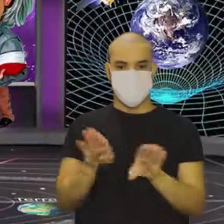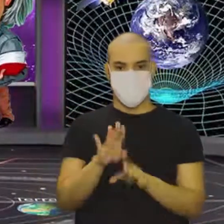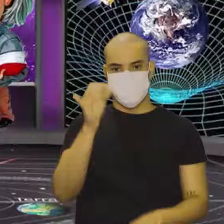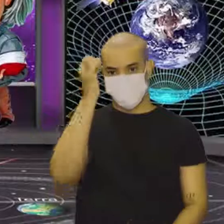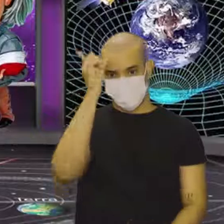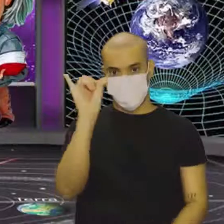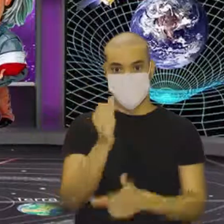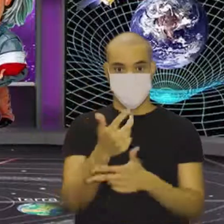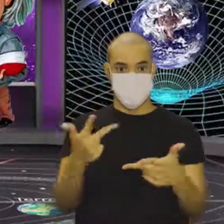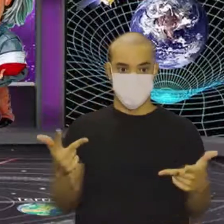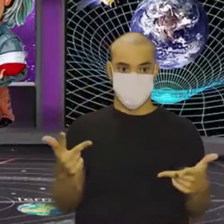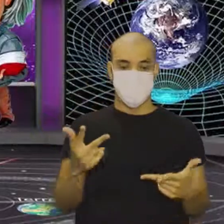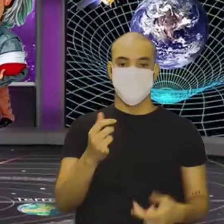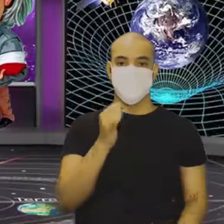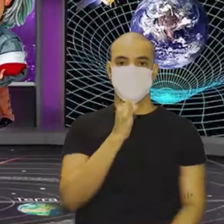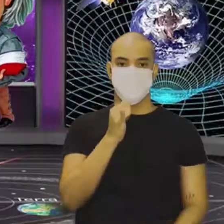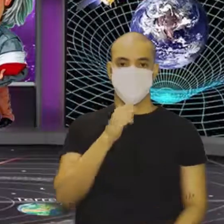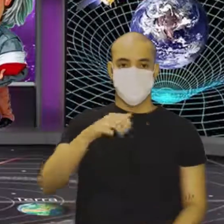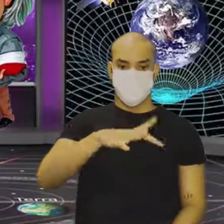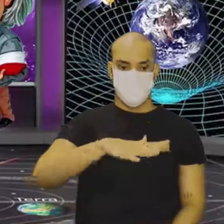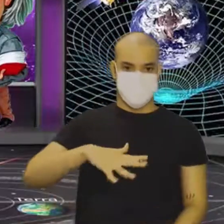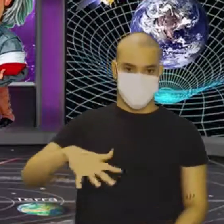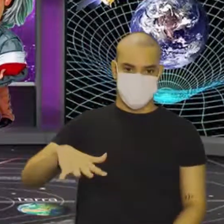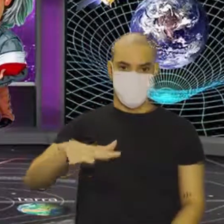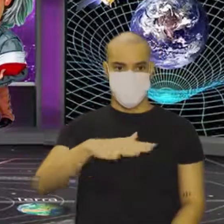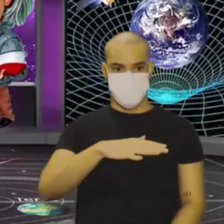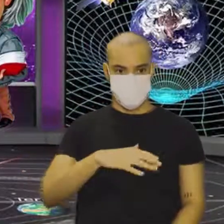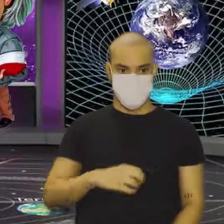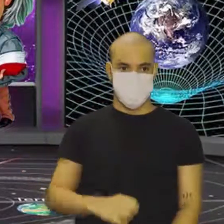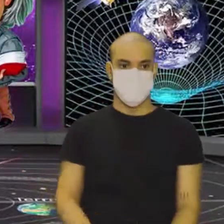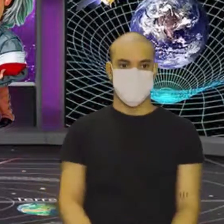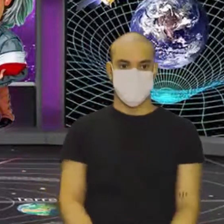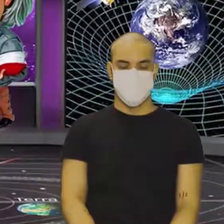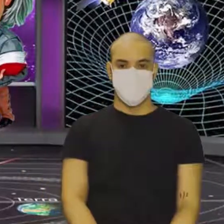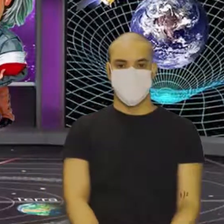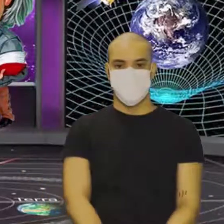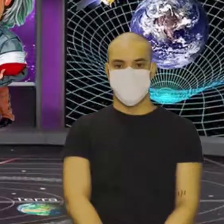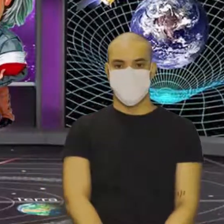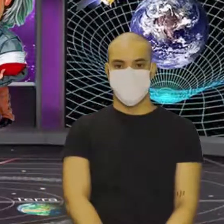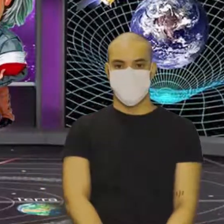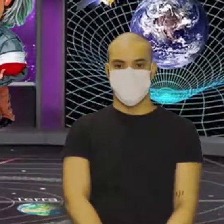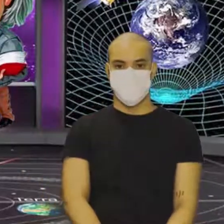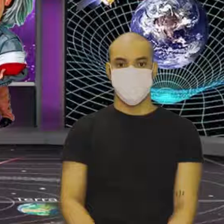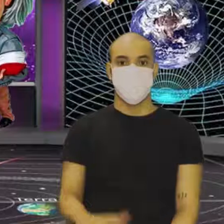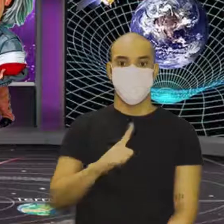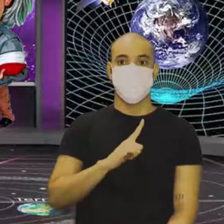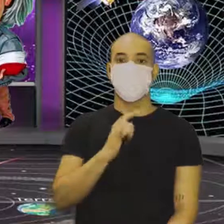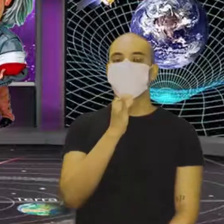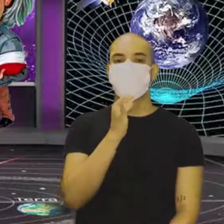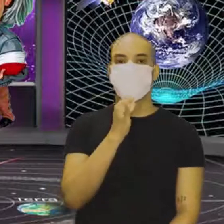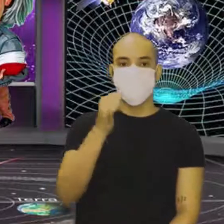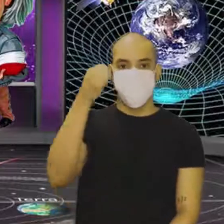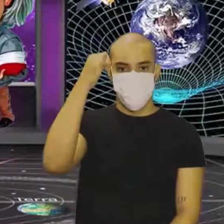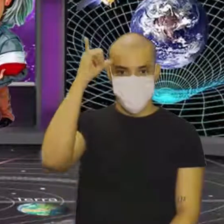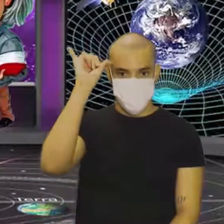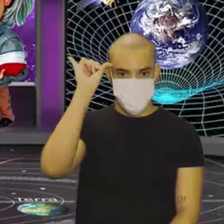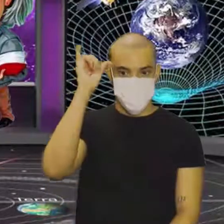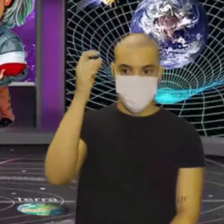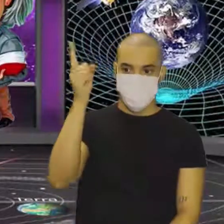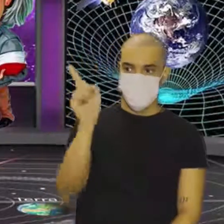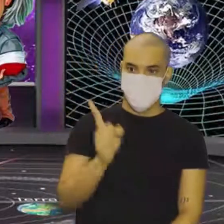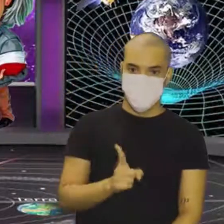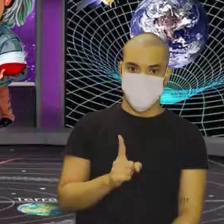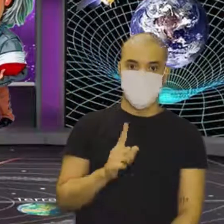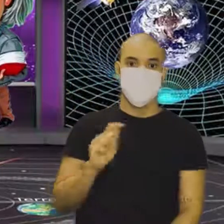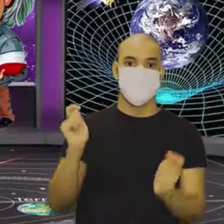danifique algumas coisas, né? Por exemplo, em campo aberto, se tiver lá um pasto com os boizinhos, né, pessoal? E cair um raio ali, é